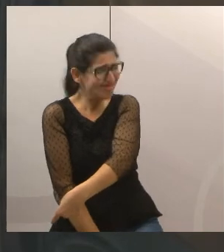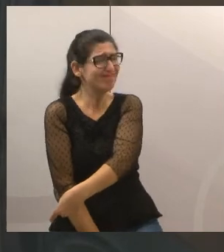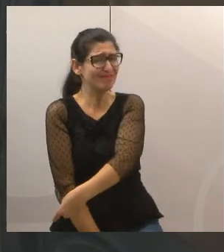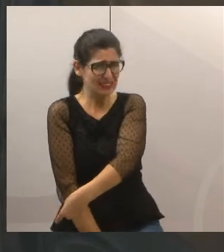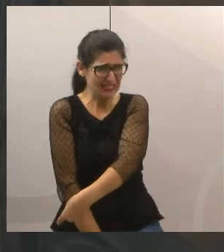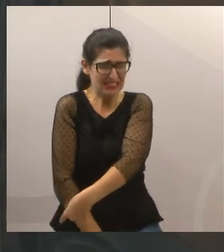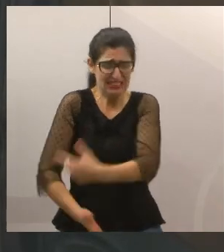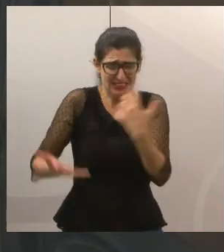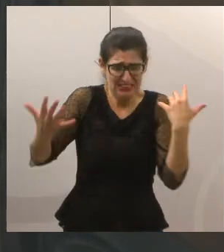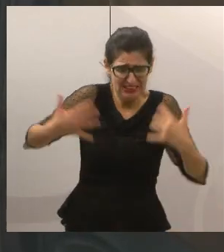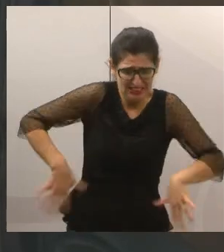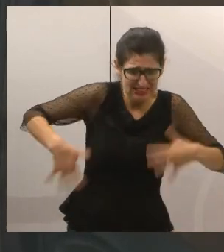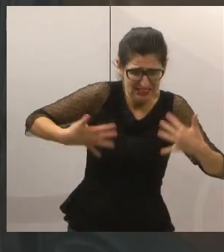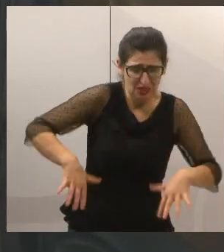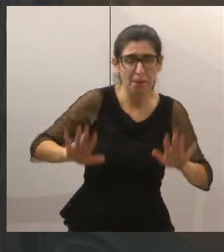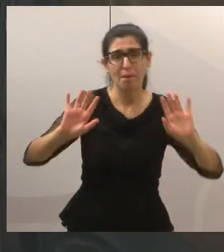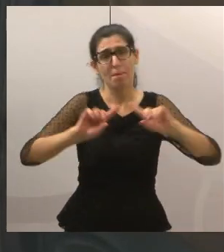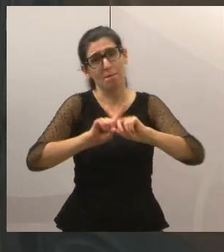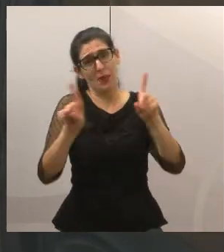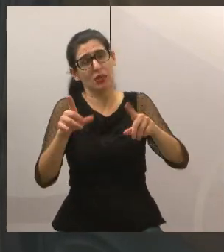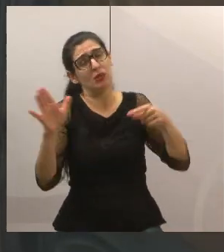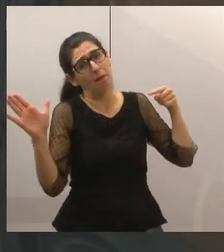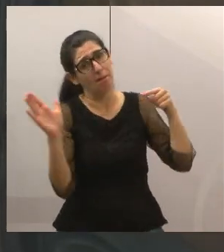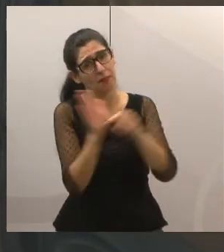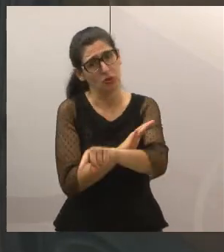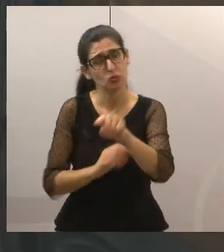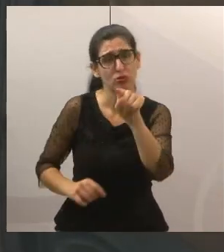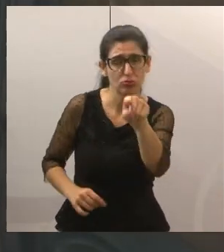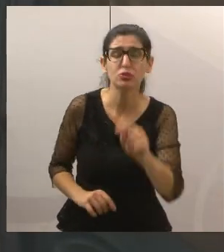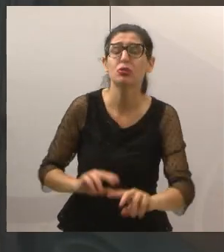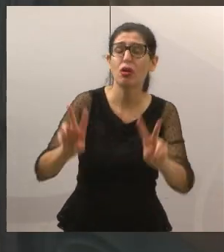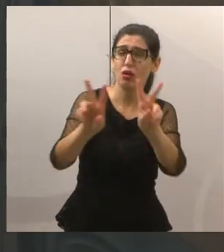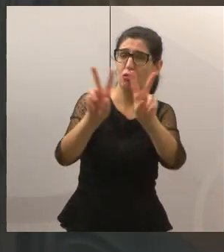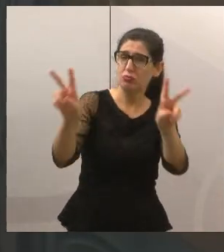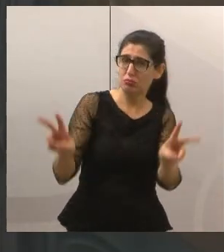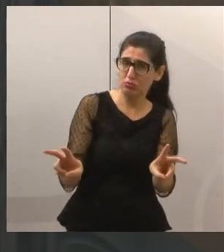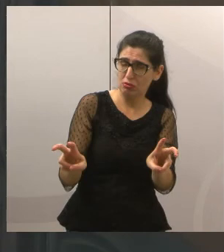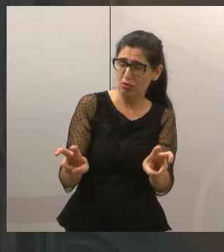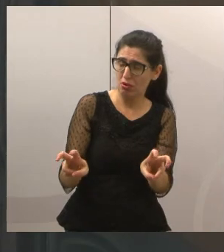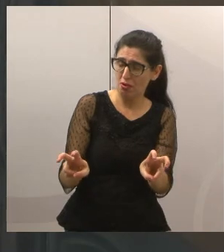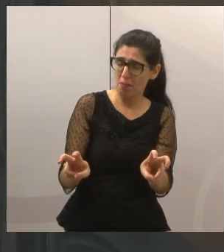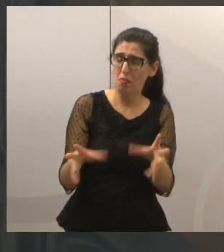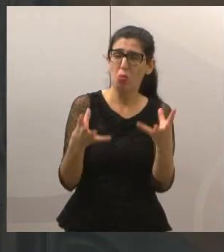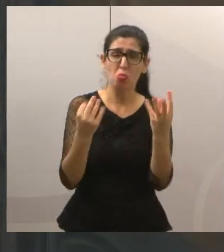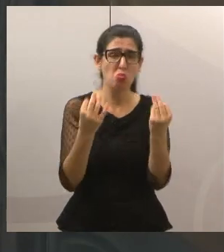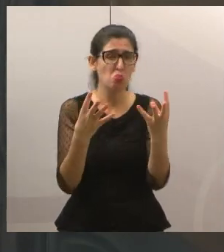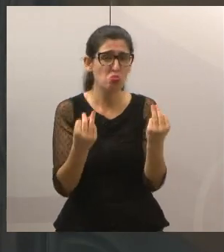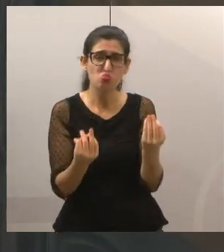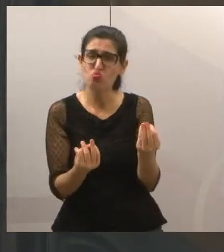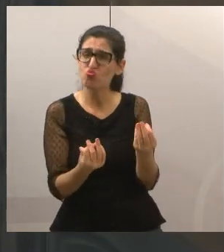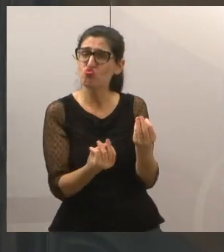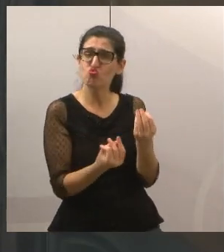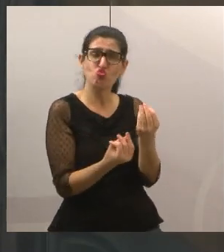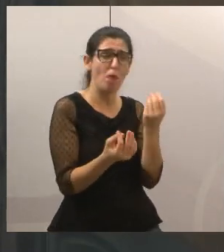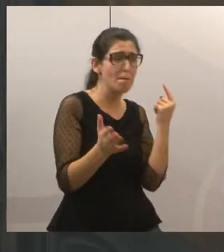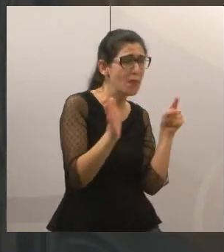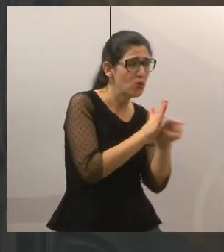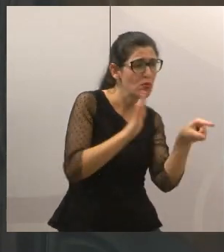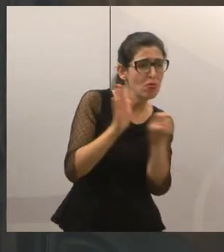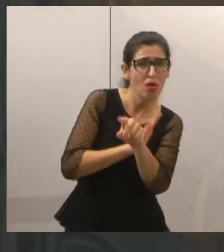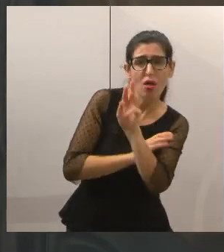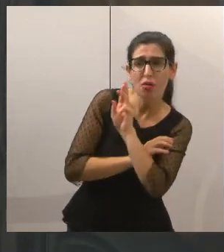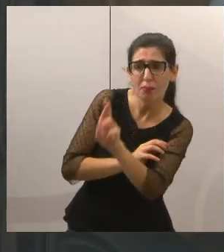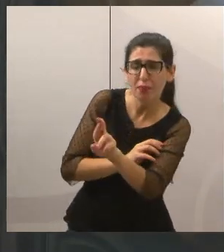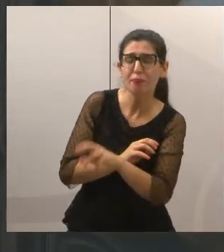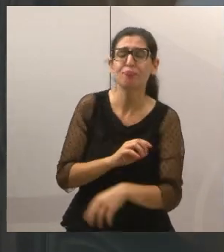Eu queria fazer uma pergunta para você, que é um tema bastante recorrente também aqui nessa casa, que é com relação ao